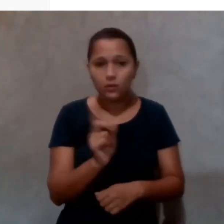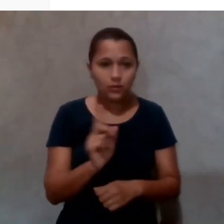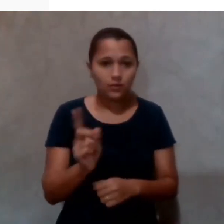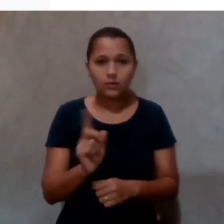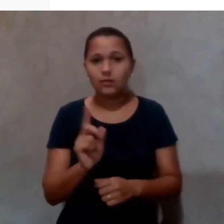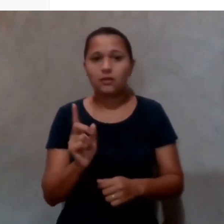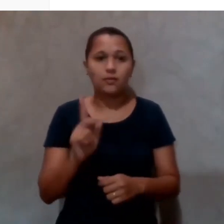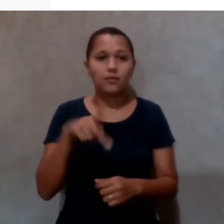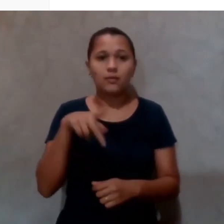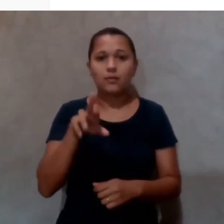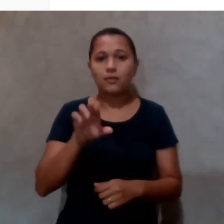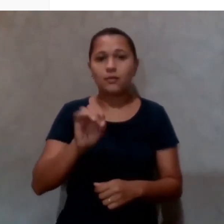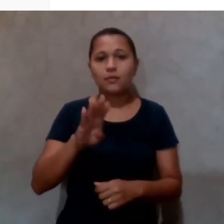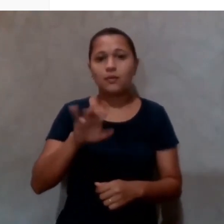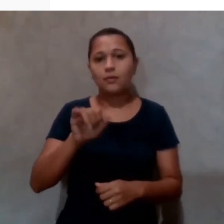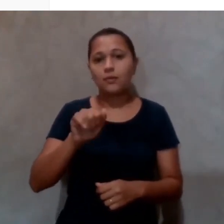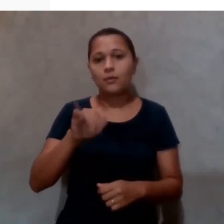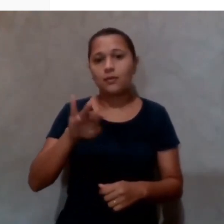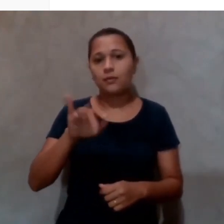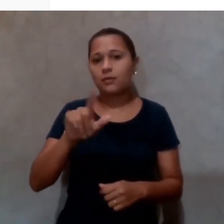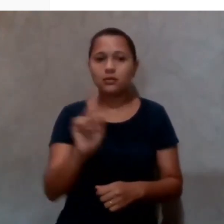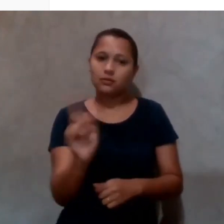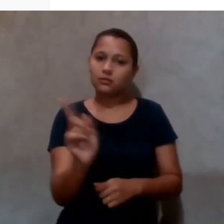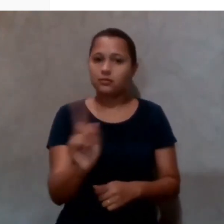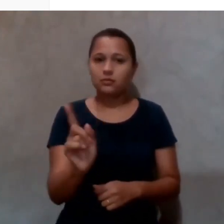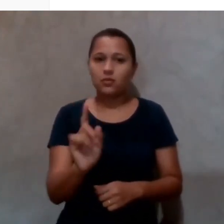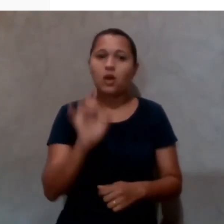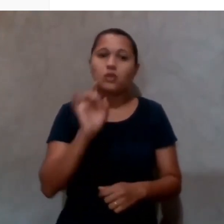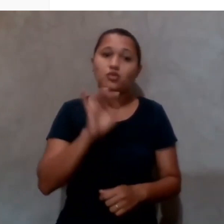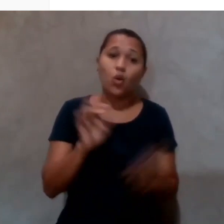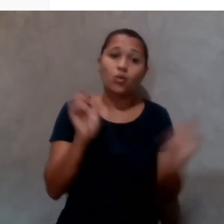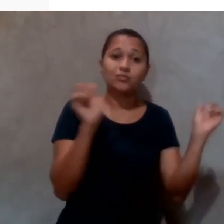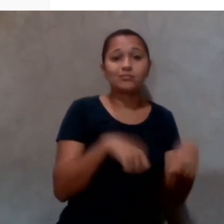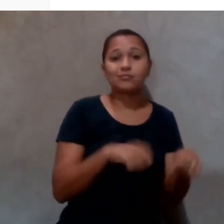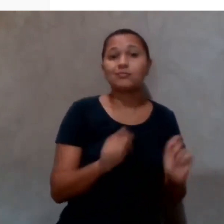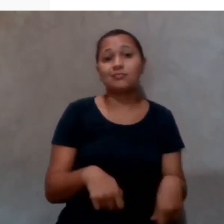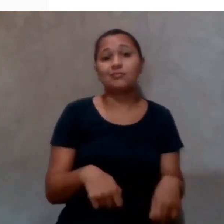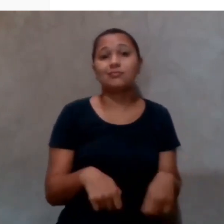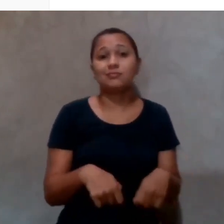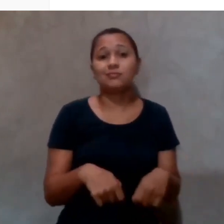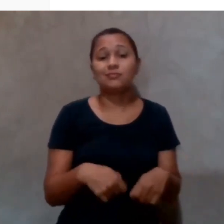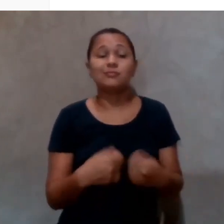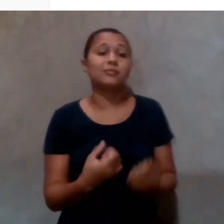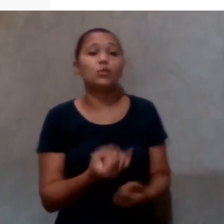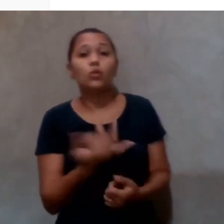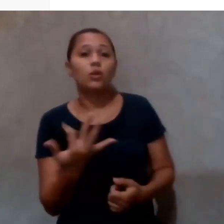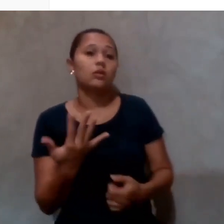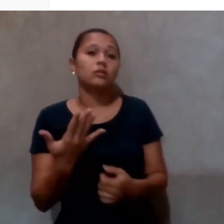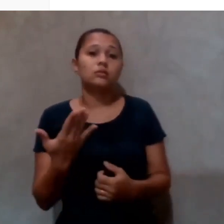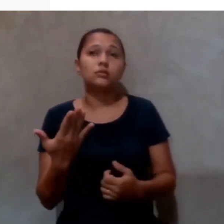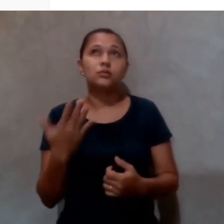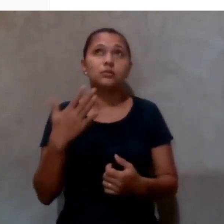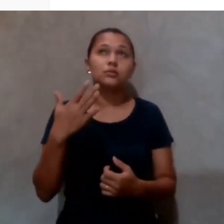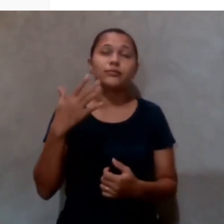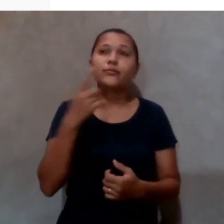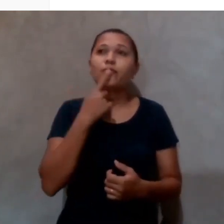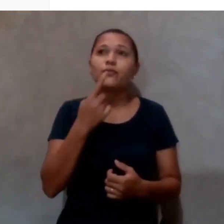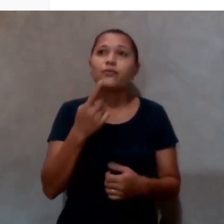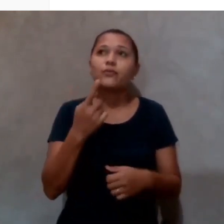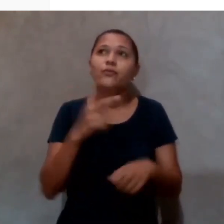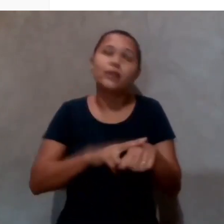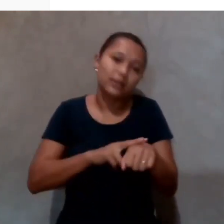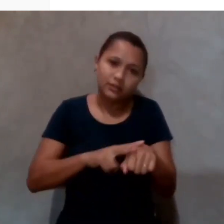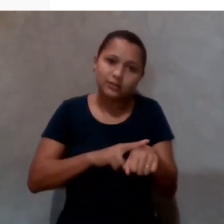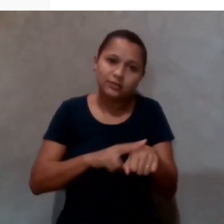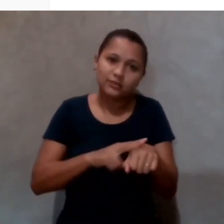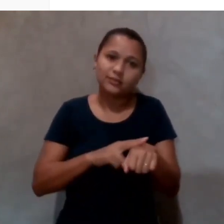indica o número de possibilidades de aparição da cor verde. Para calcularmos P de 1, vamos